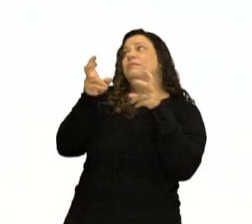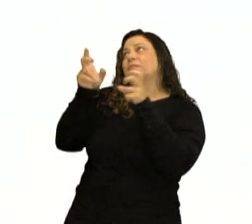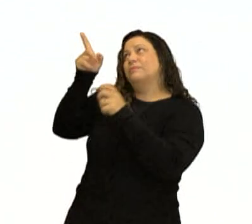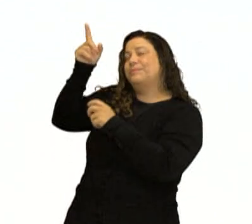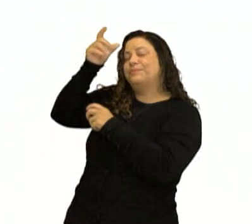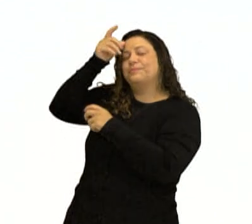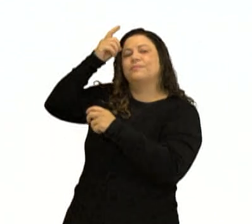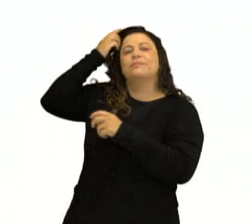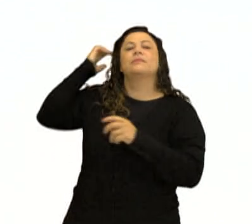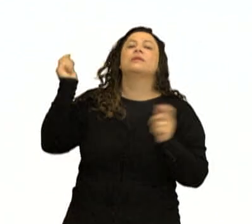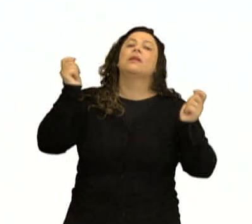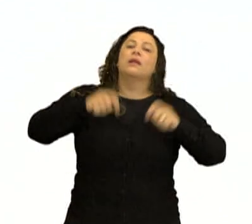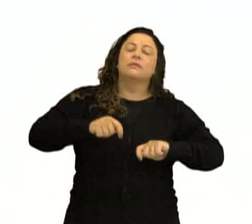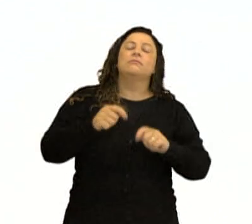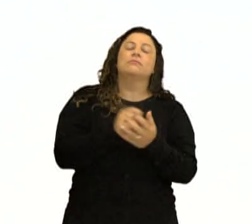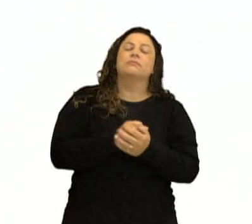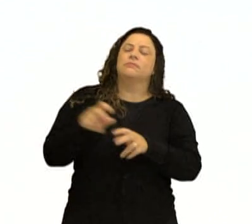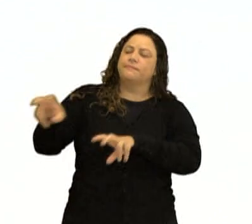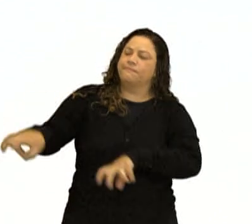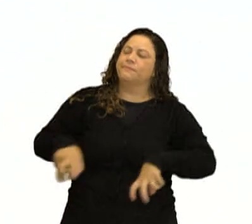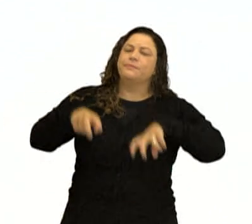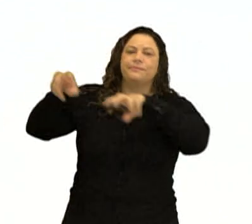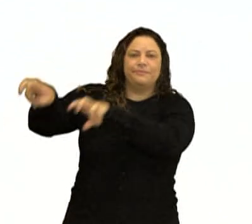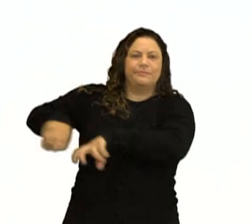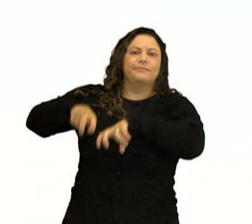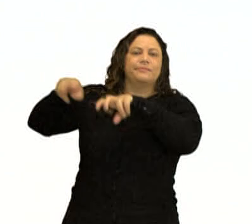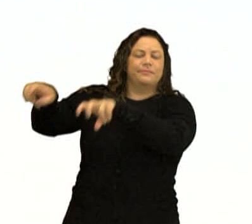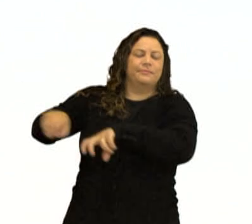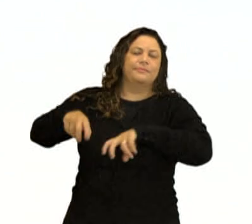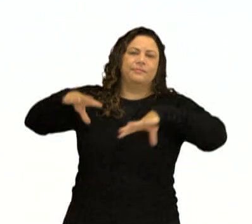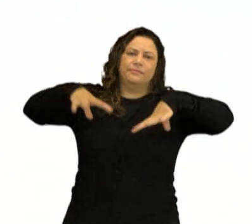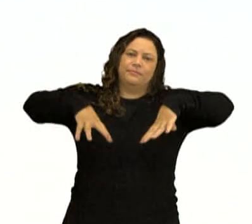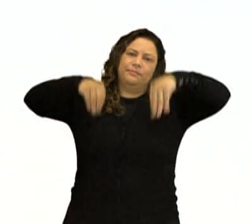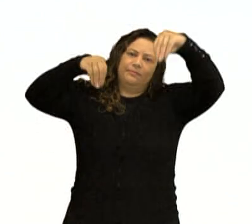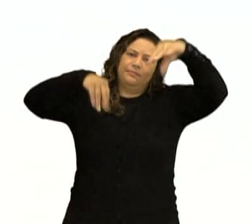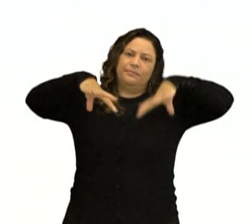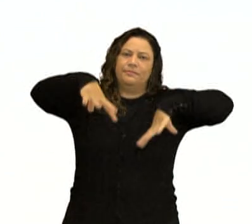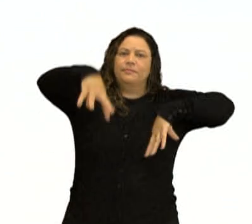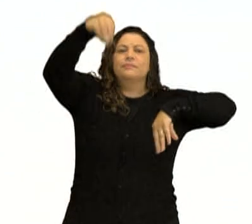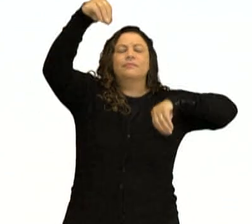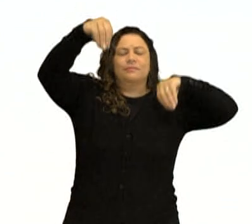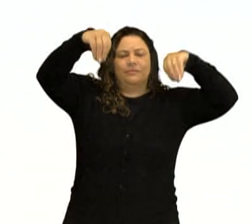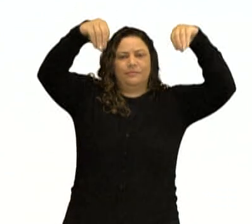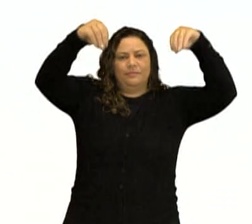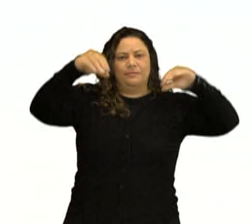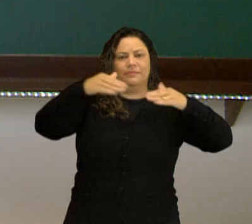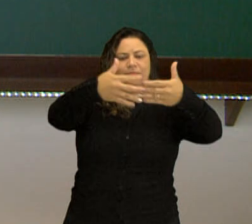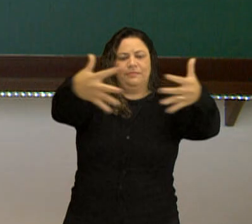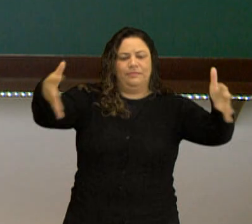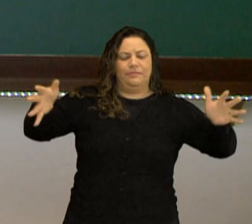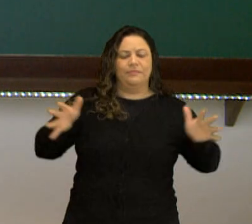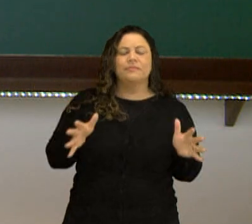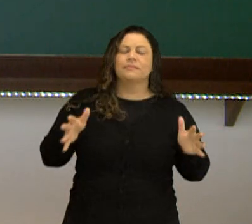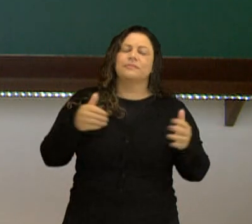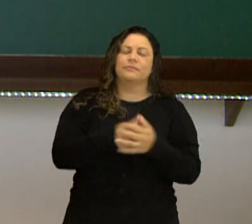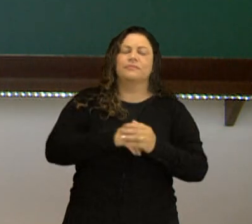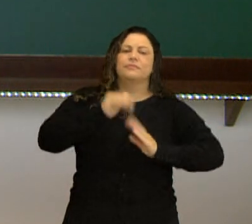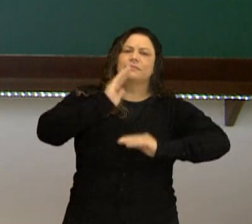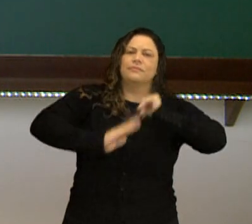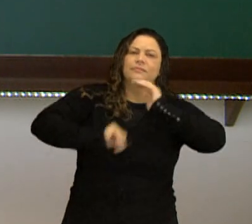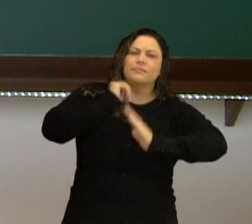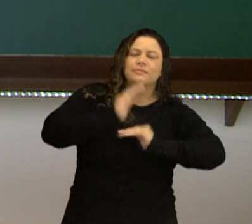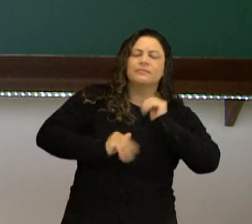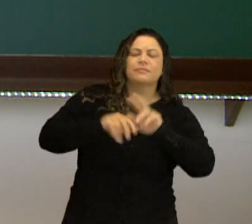puxado, ela era a agricultura, né? Então, um castelo, as suas muralhas e essa prática da agricultura que vai